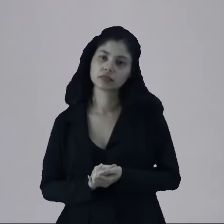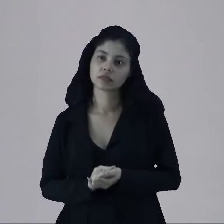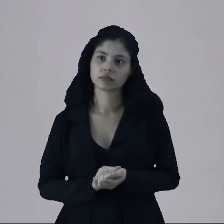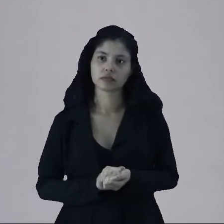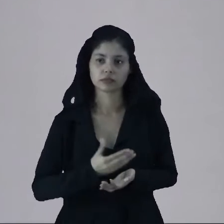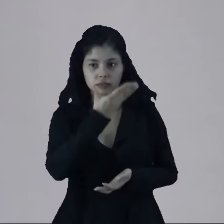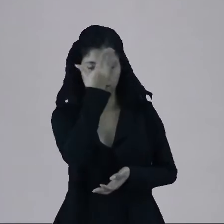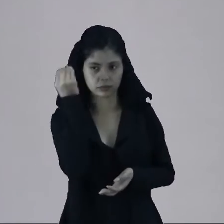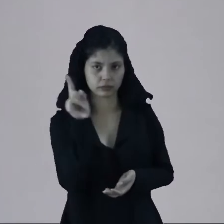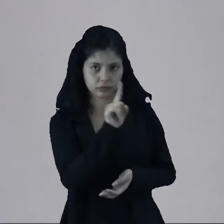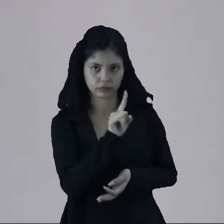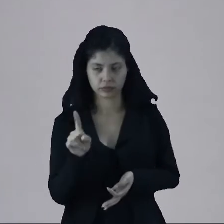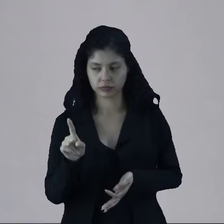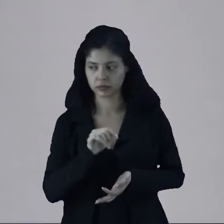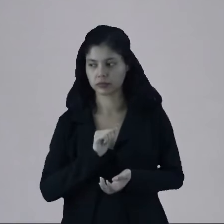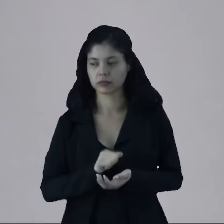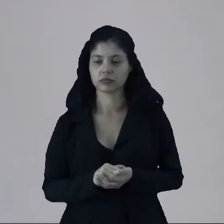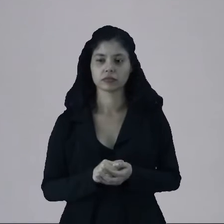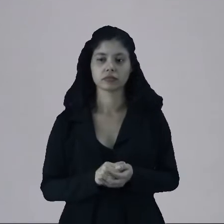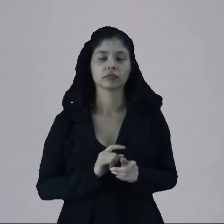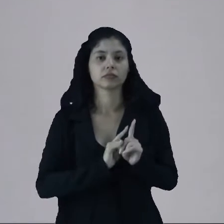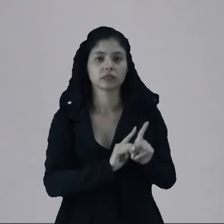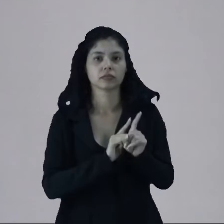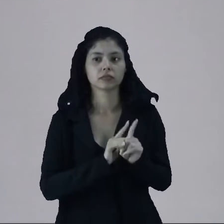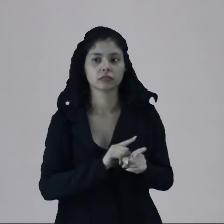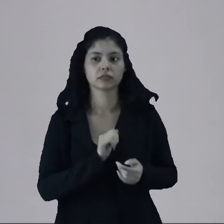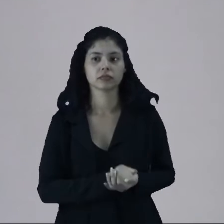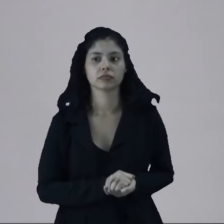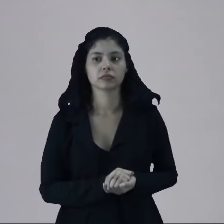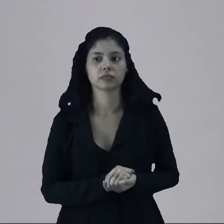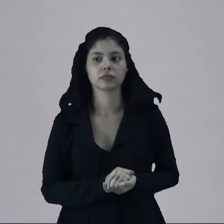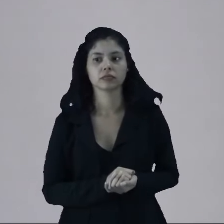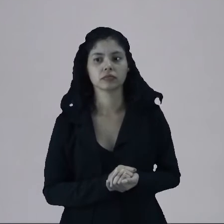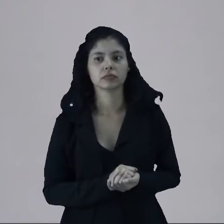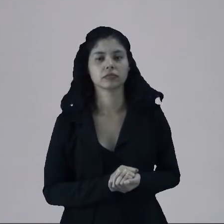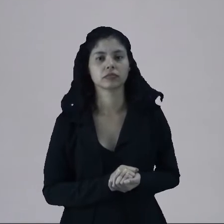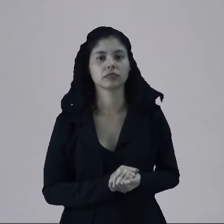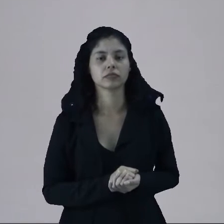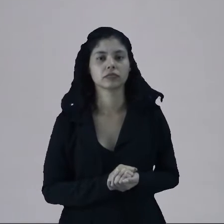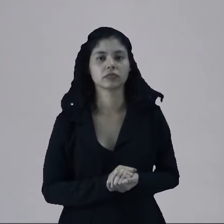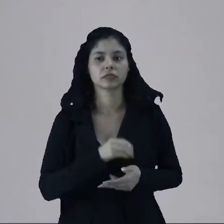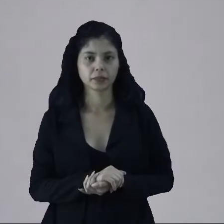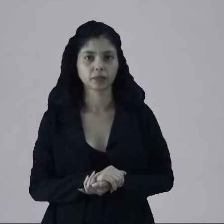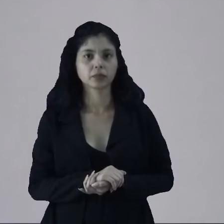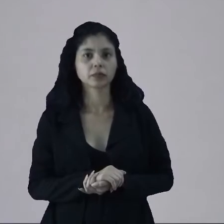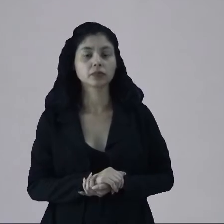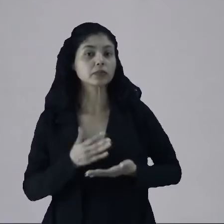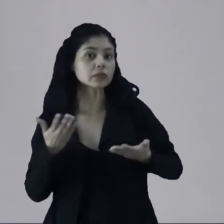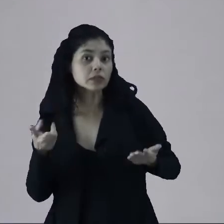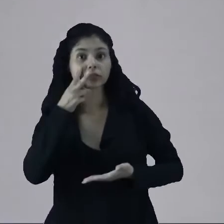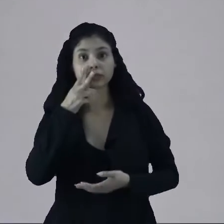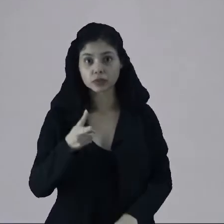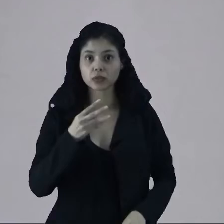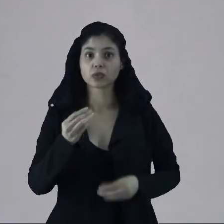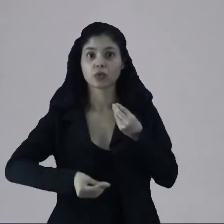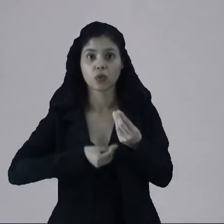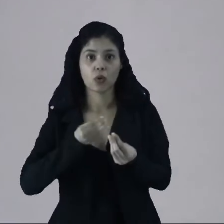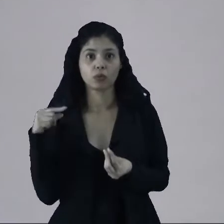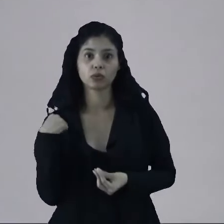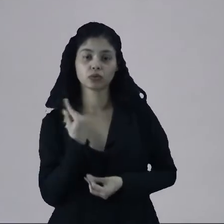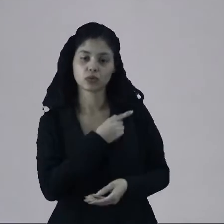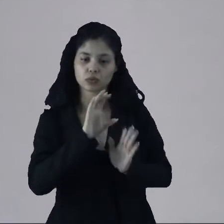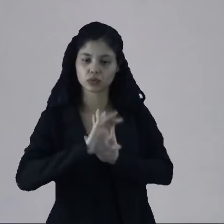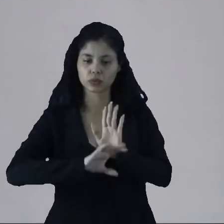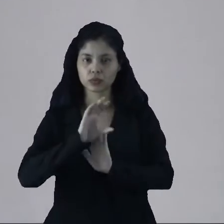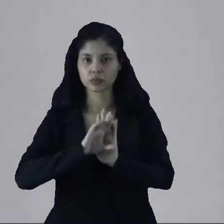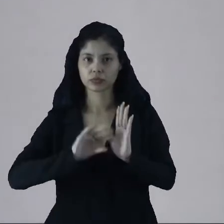só não esquecer de acompanhar para o Enem. Então veja como os nossos